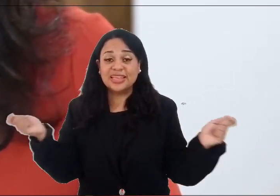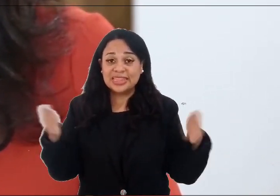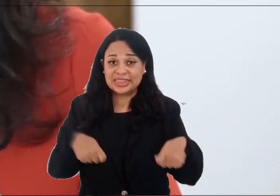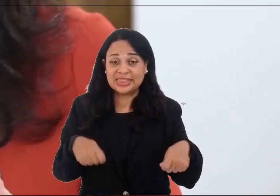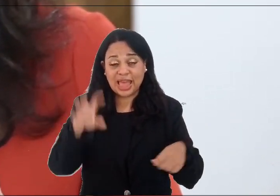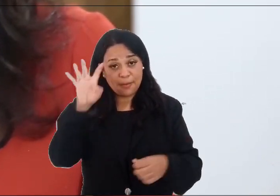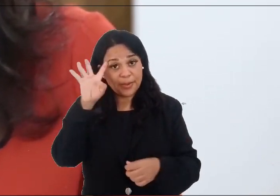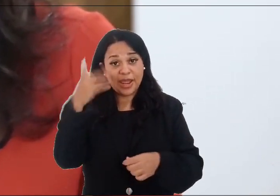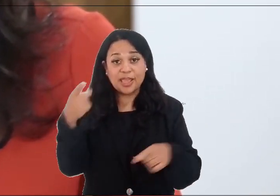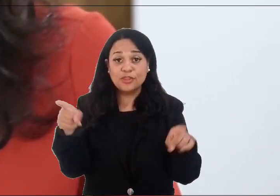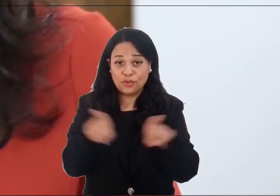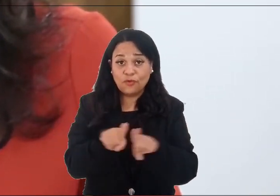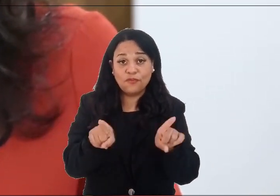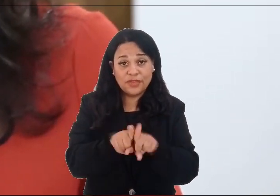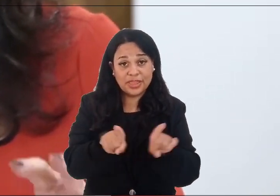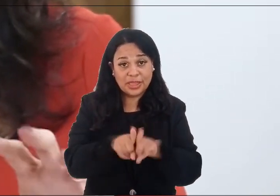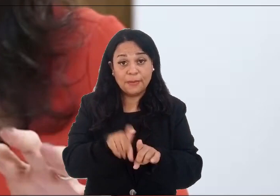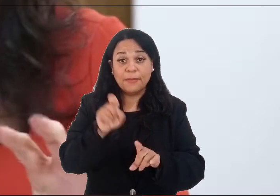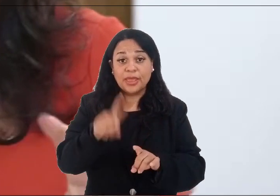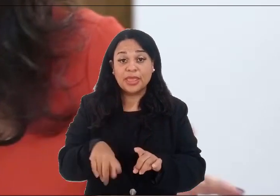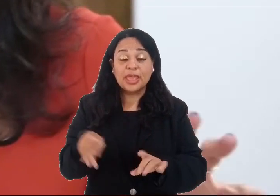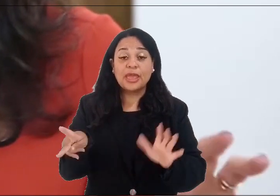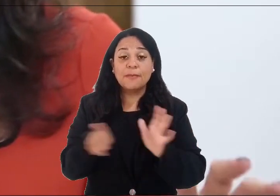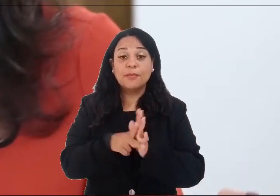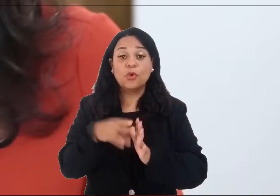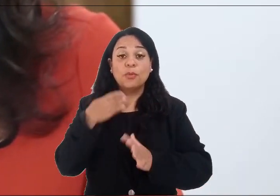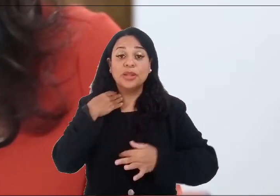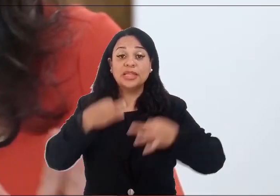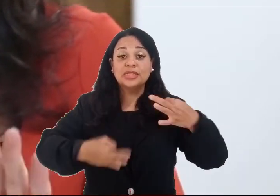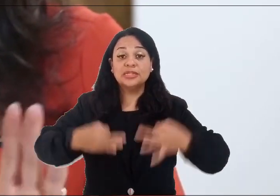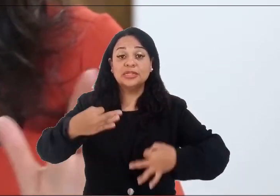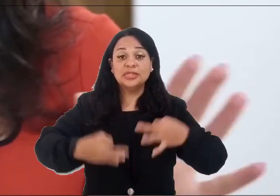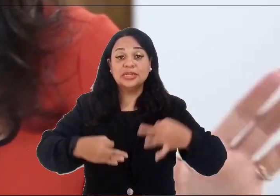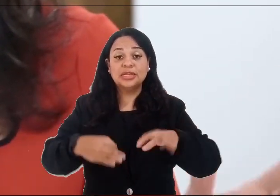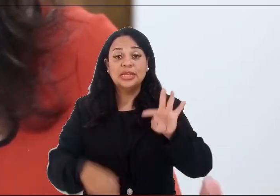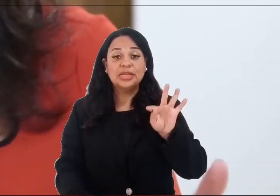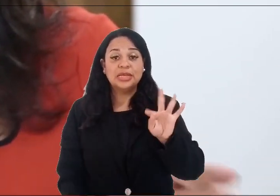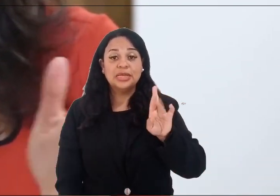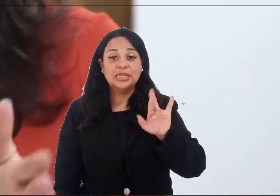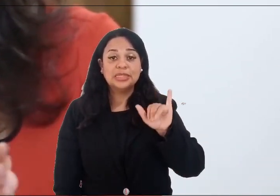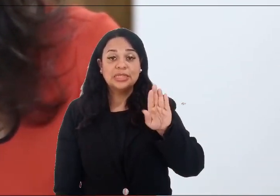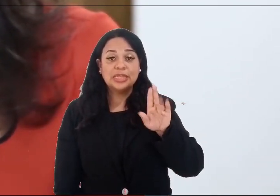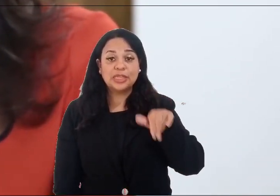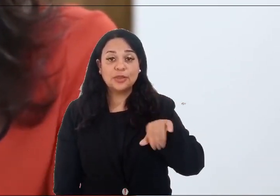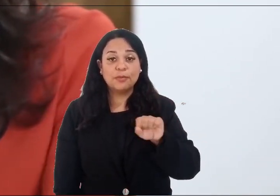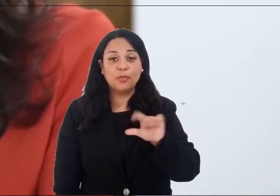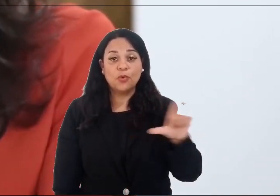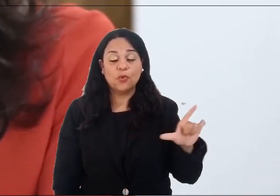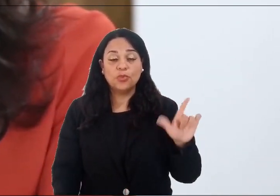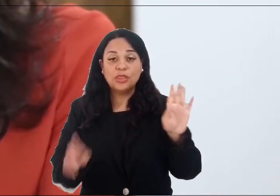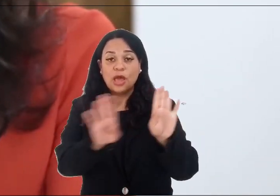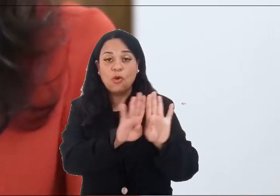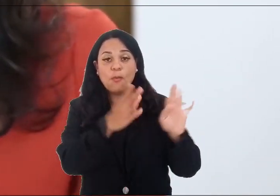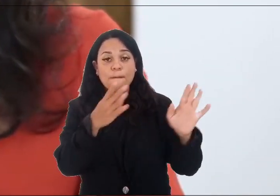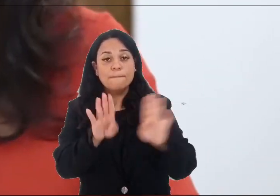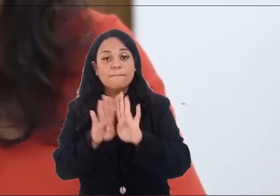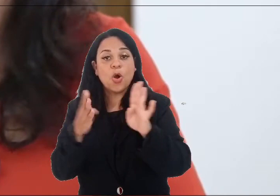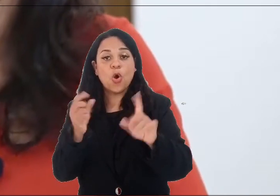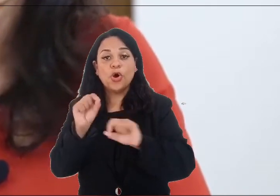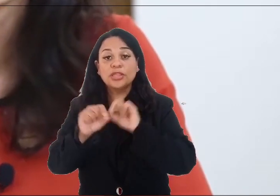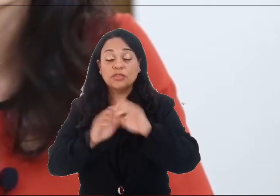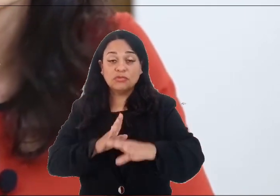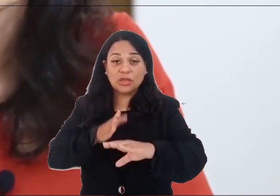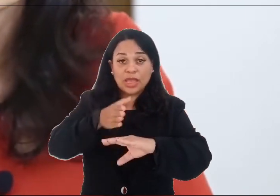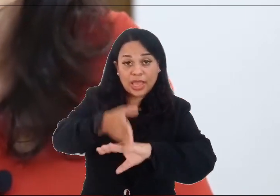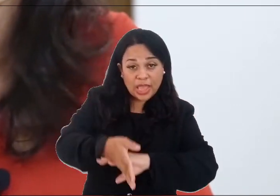justa, adequada e efetiva, que é a ideia do tribunal multiportas, uma grande porta de entrada e várias portas de saída. Ou que ele